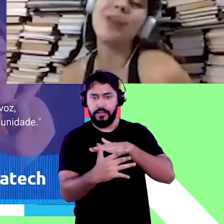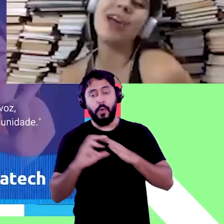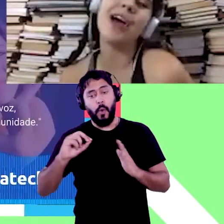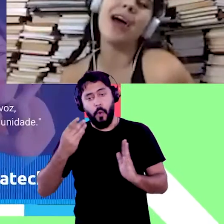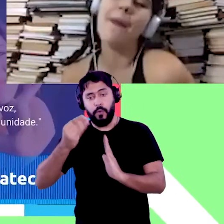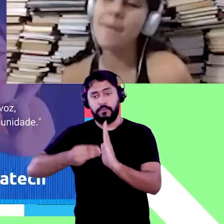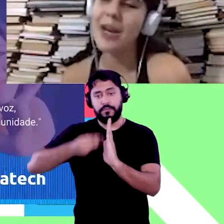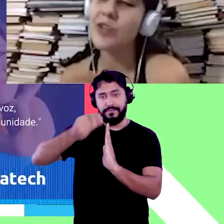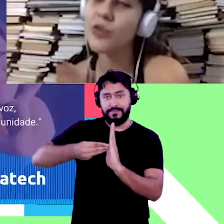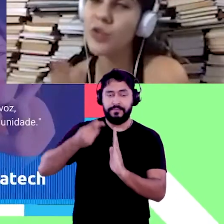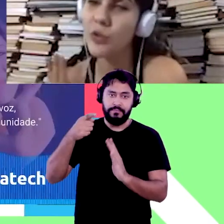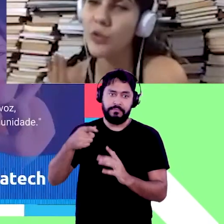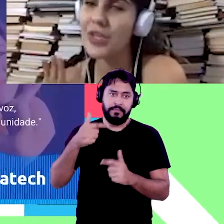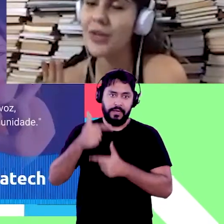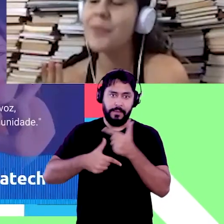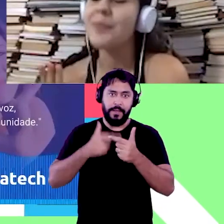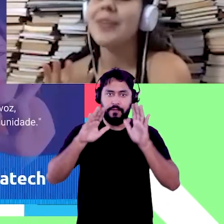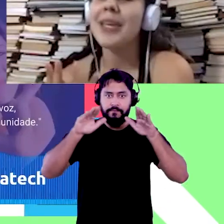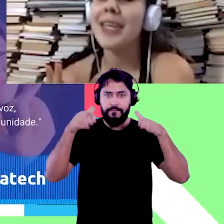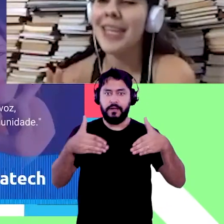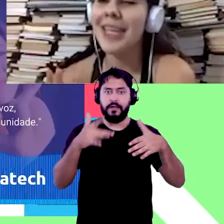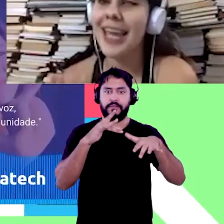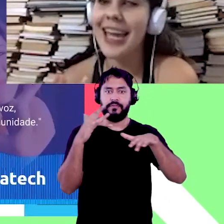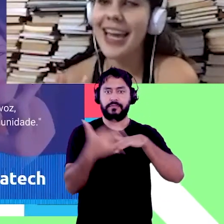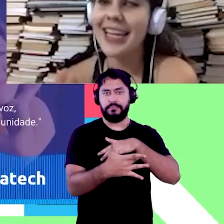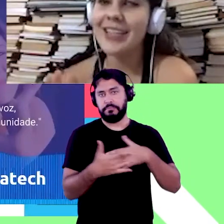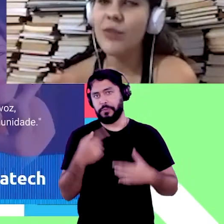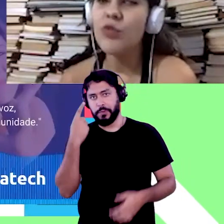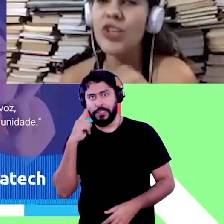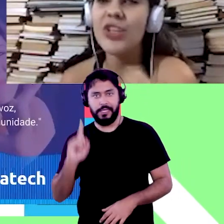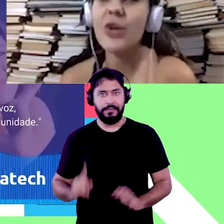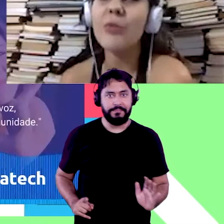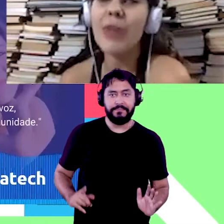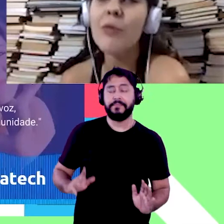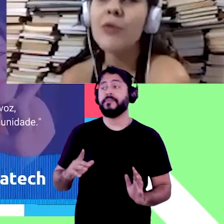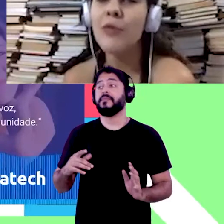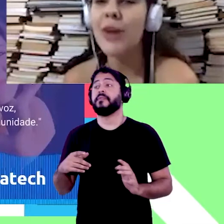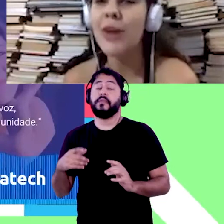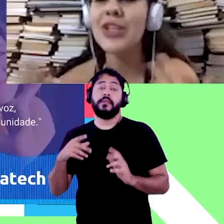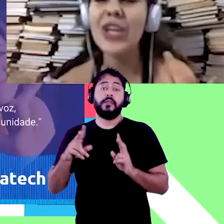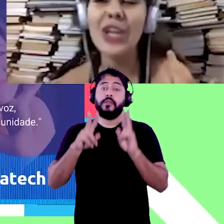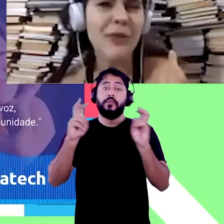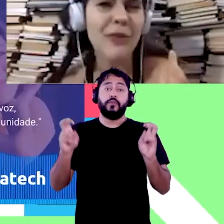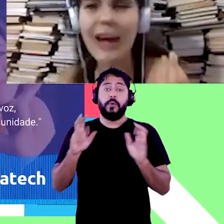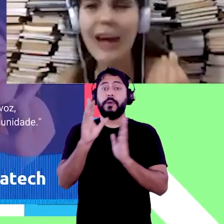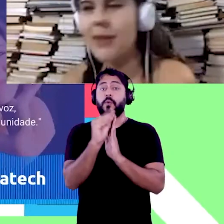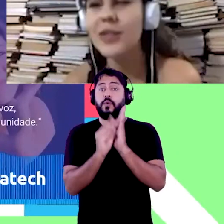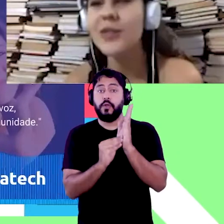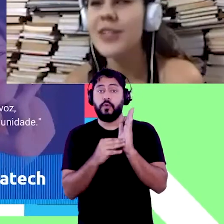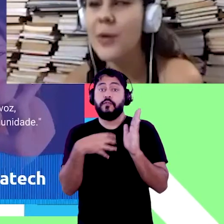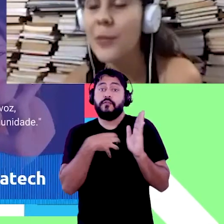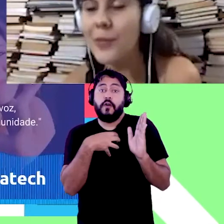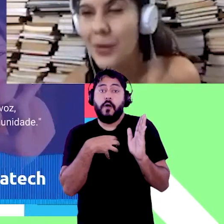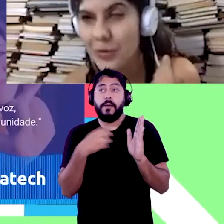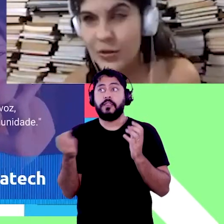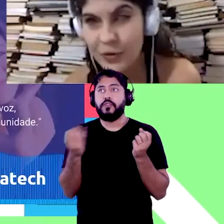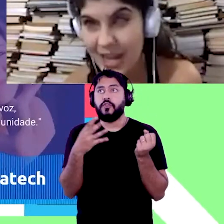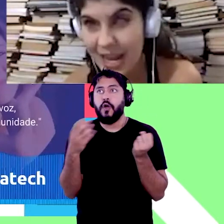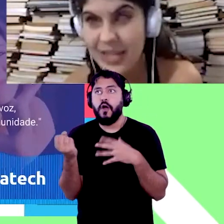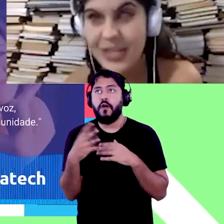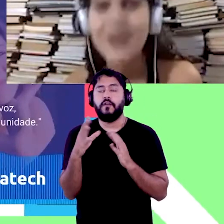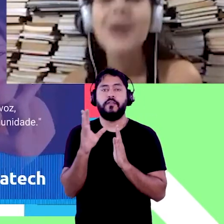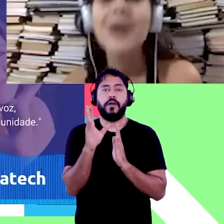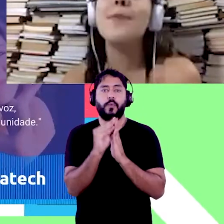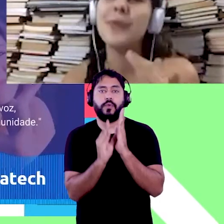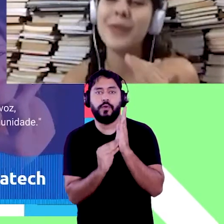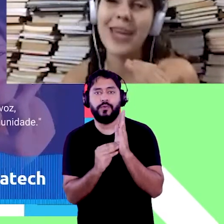forte para social media, que é a questão de conteúdo, formas de inovar, formas de fazer conteúdos